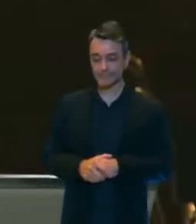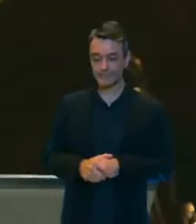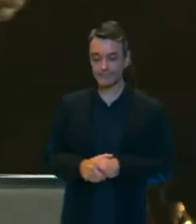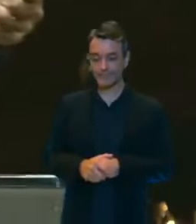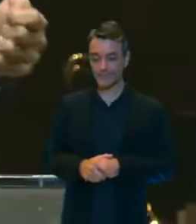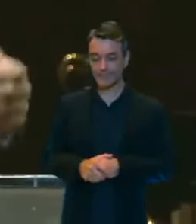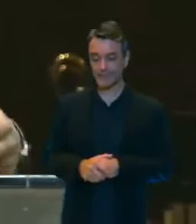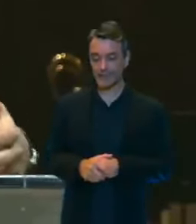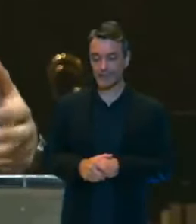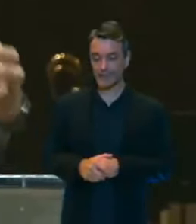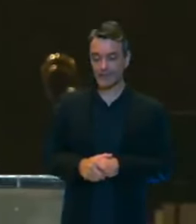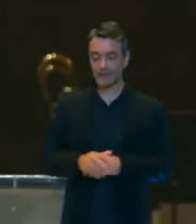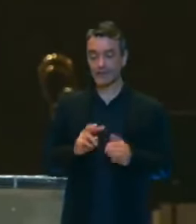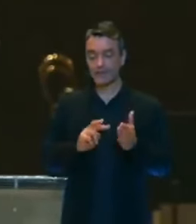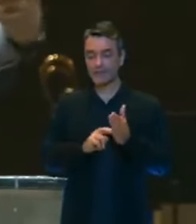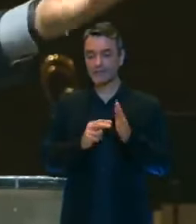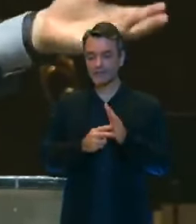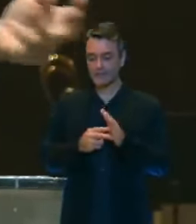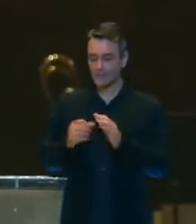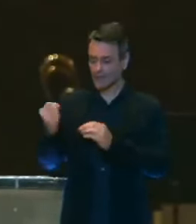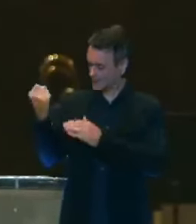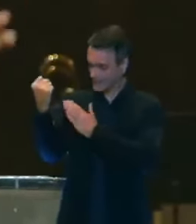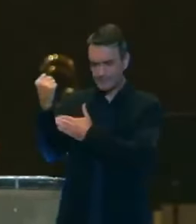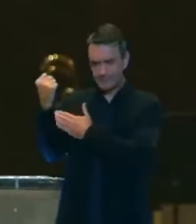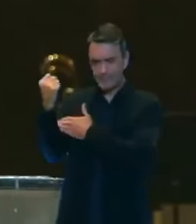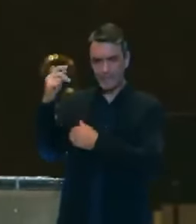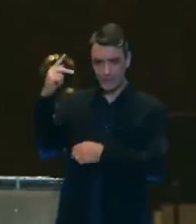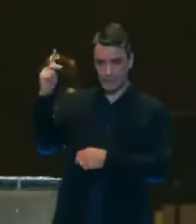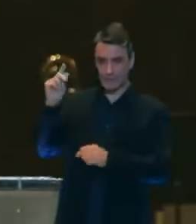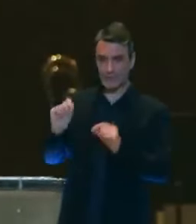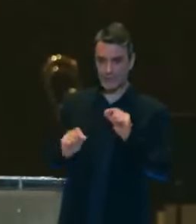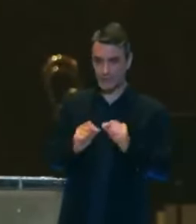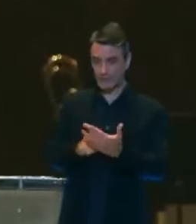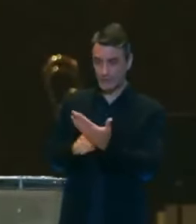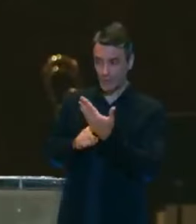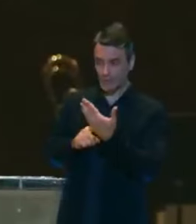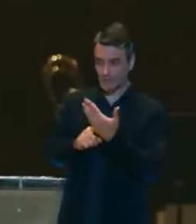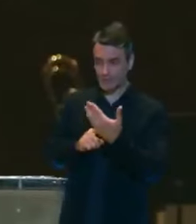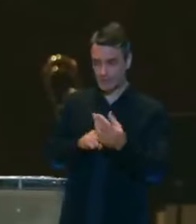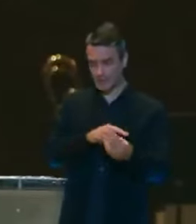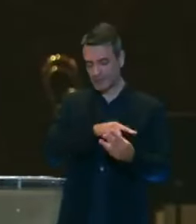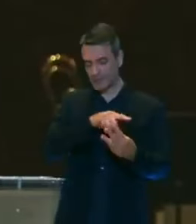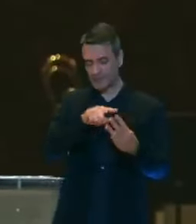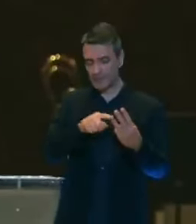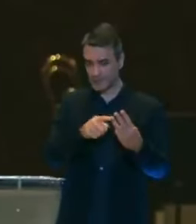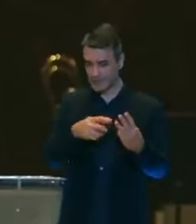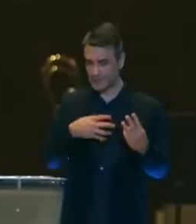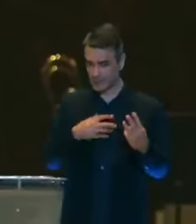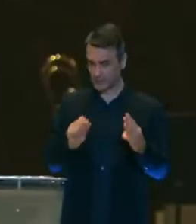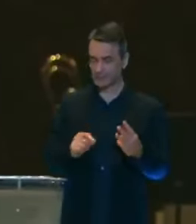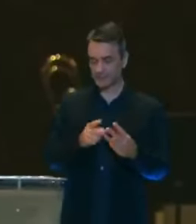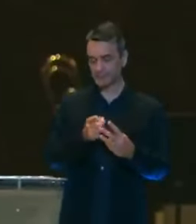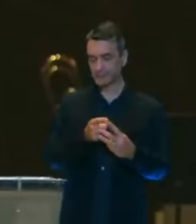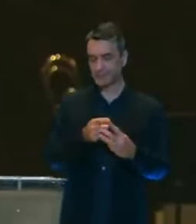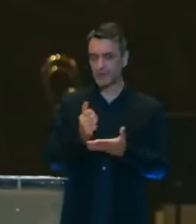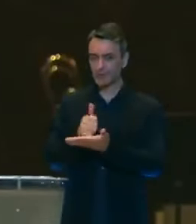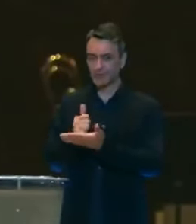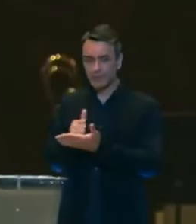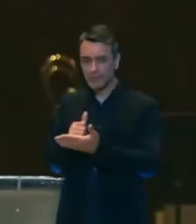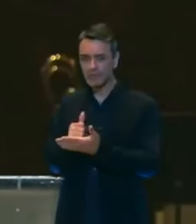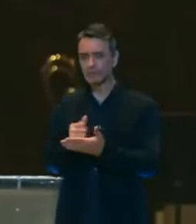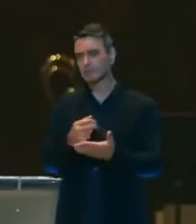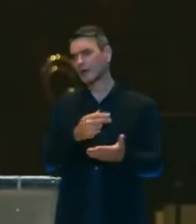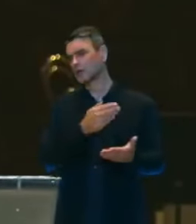esse braço de Deus se revela nas nossas vidas de três formas. Primeiro, domínio,